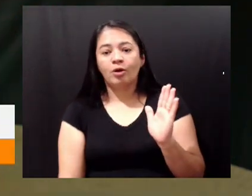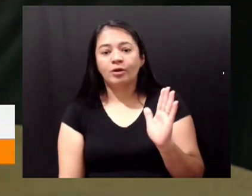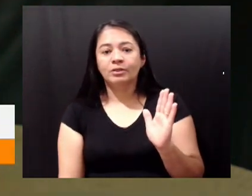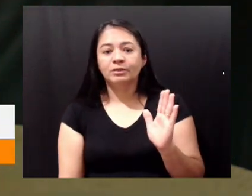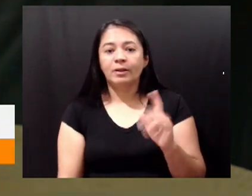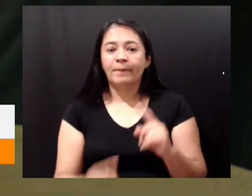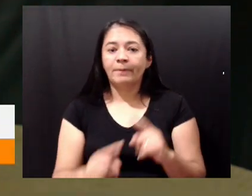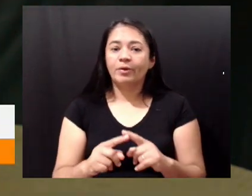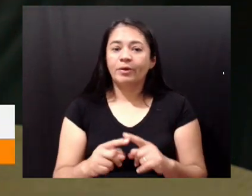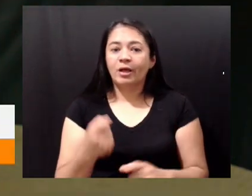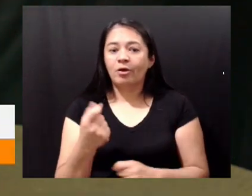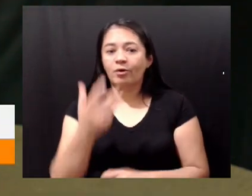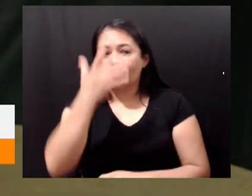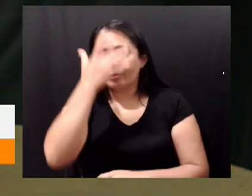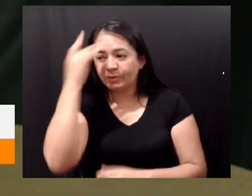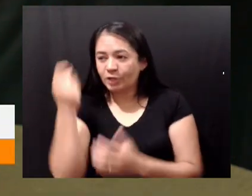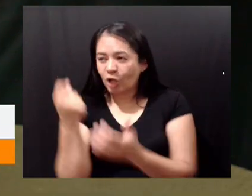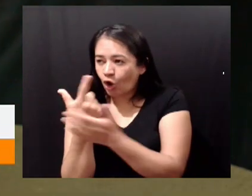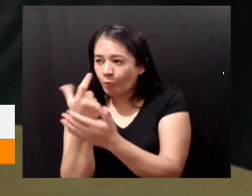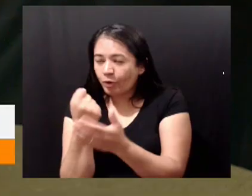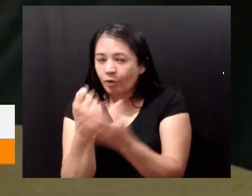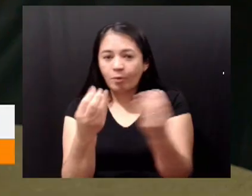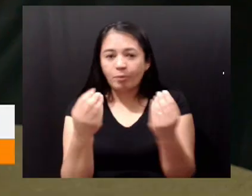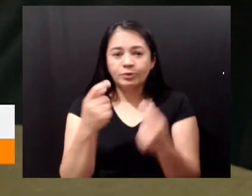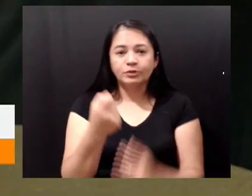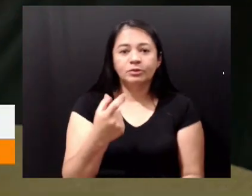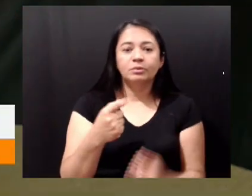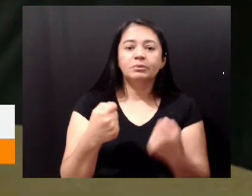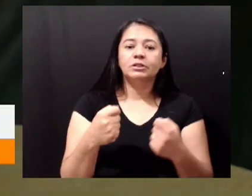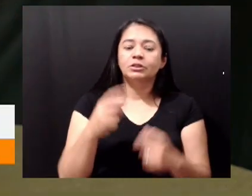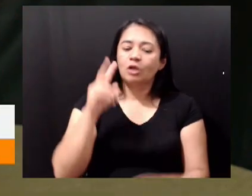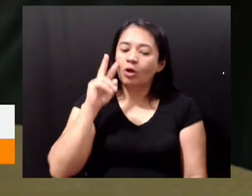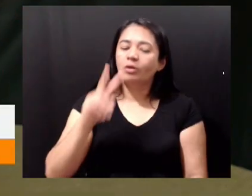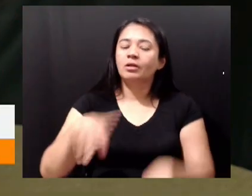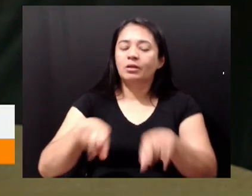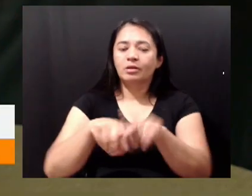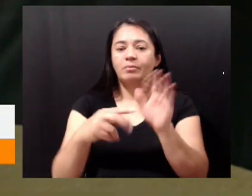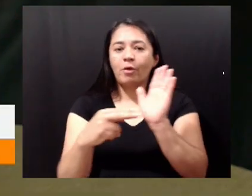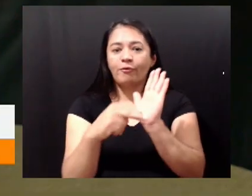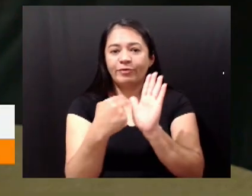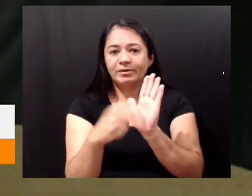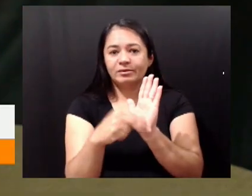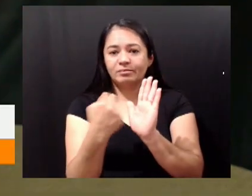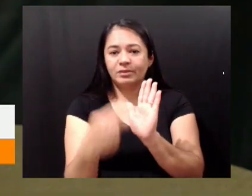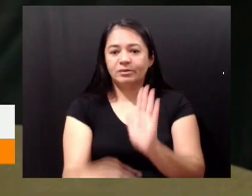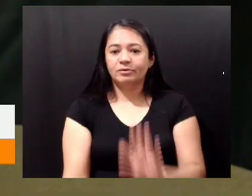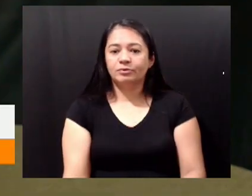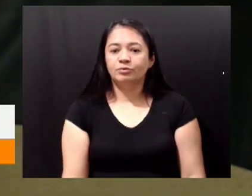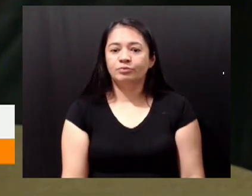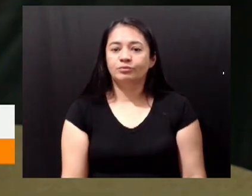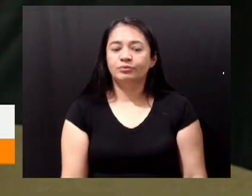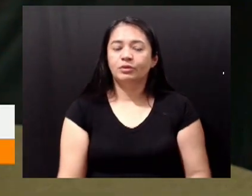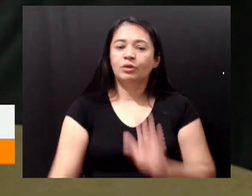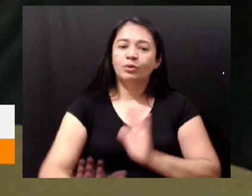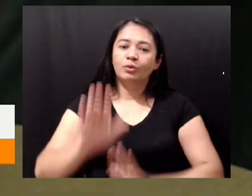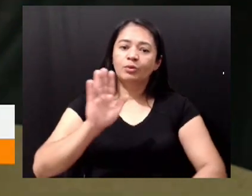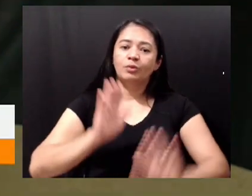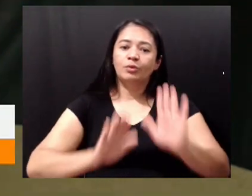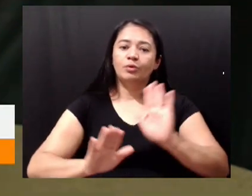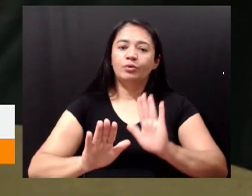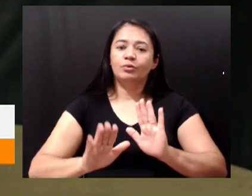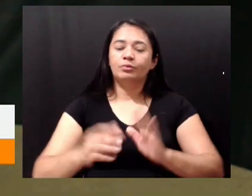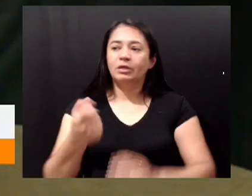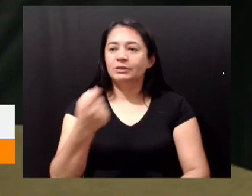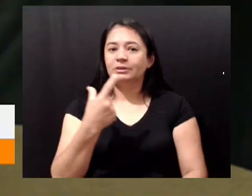na farmácia e comprar um monte, então tem que dar uma olhadinha também no vencimento da sua medicação, tá? E cuidado com essa